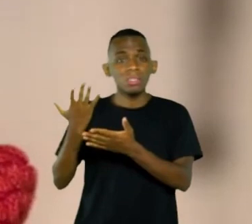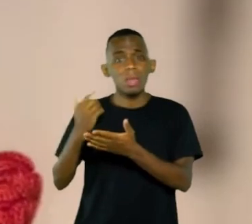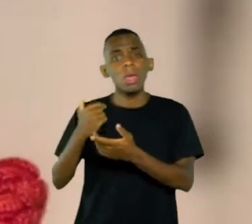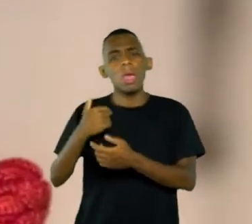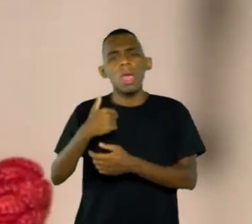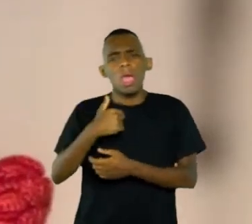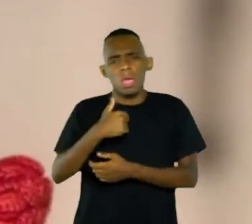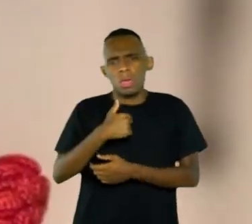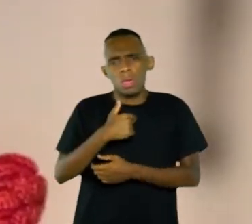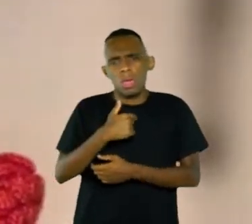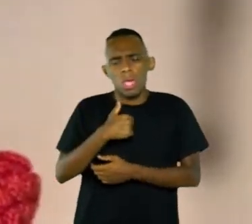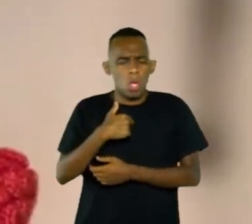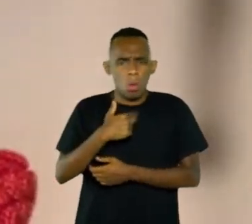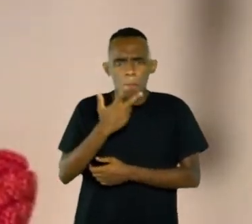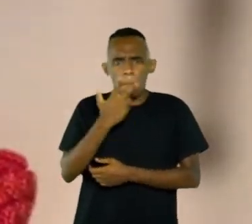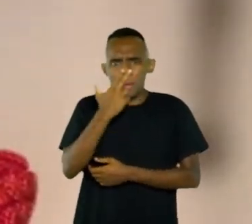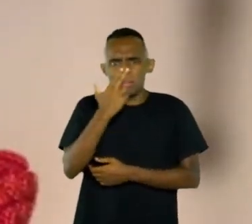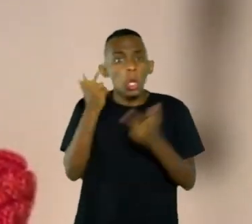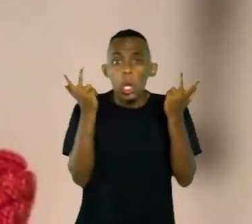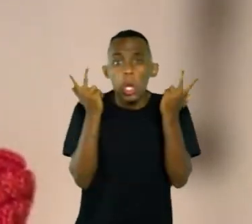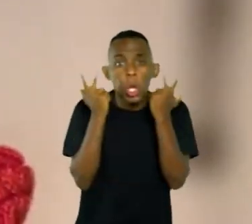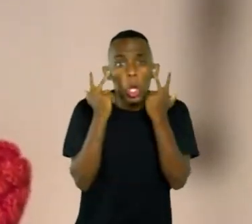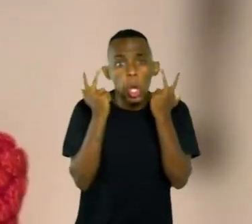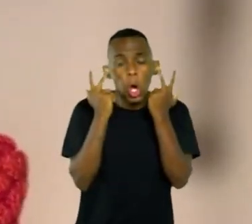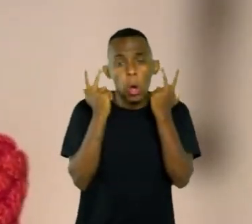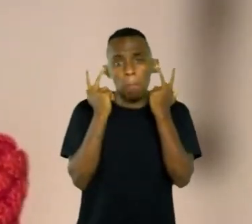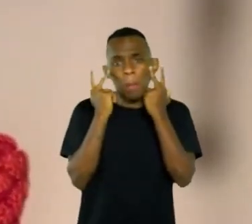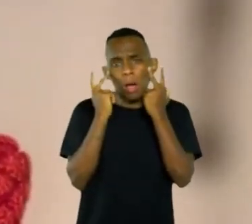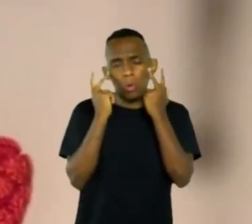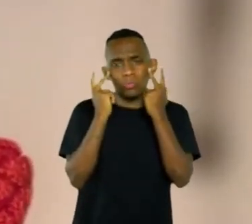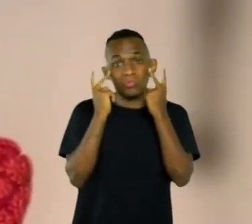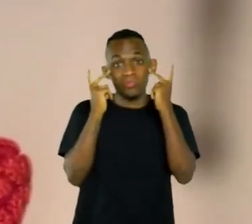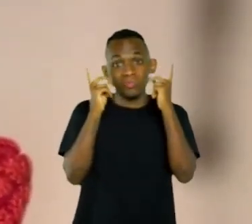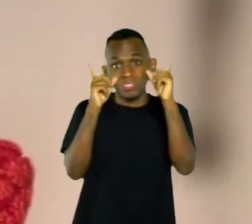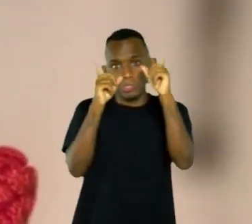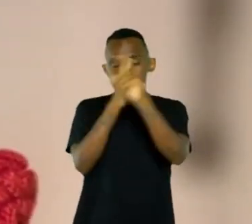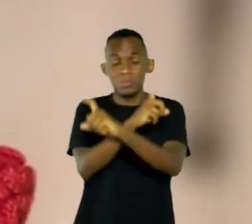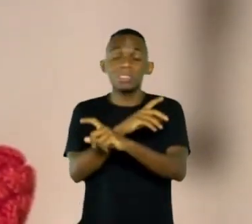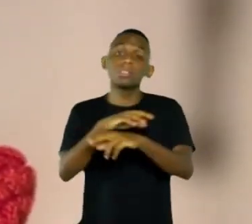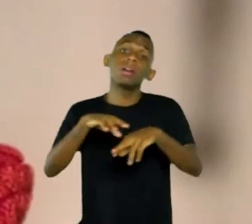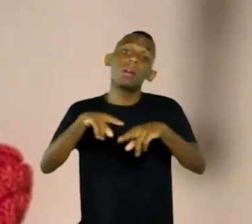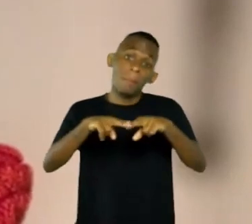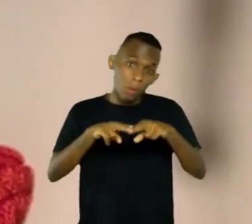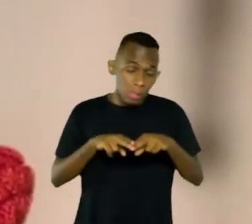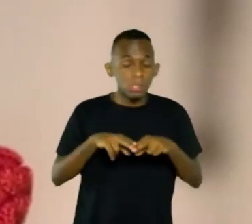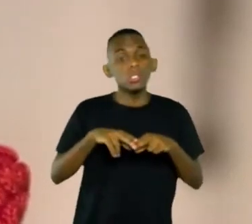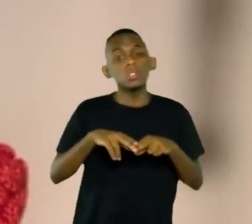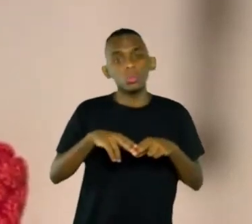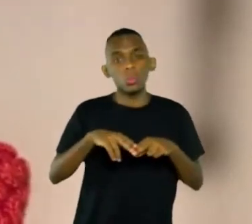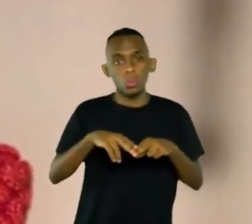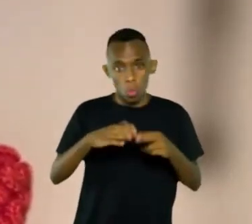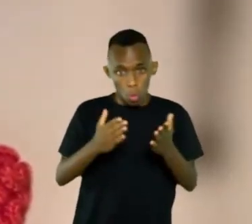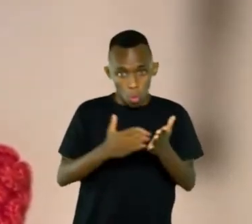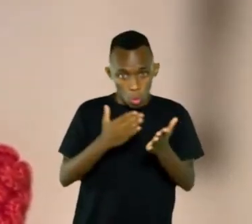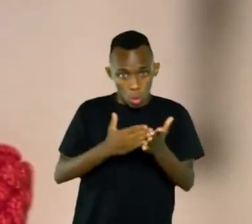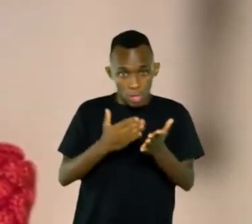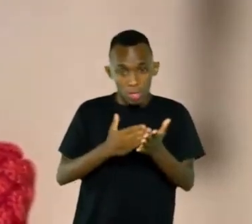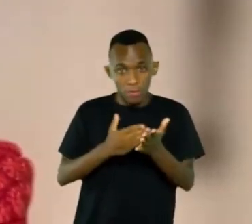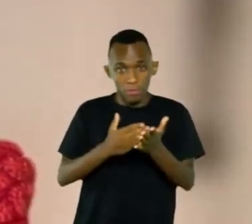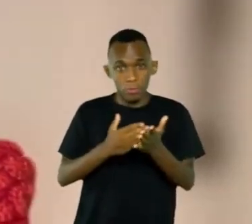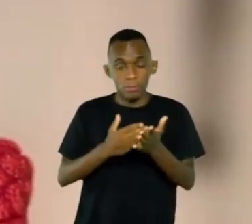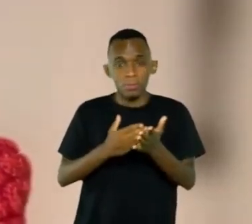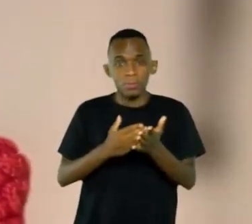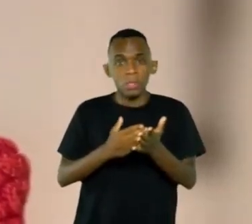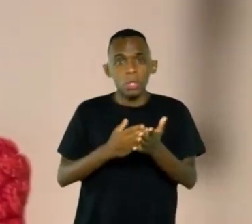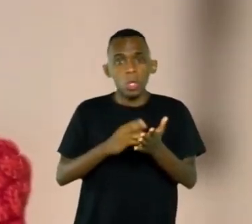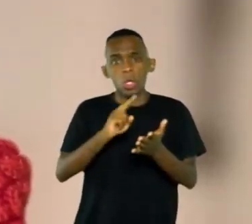da língua. E isso é um ponto muito difícil, né? E o livro que você citou, o Menino que Engoliu o Choro, que